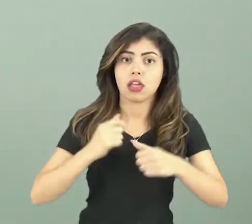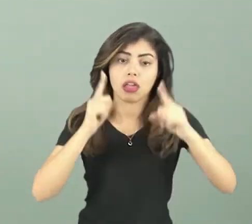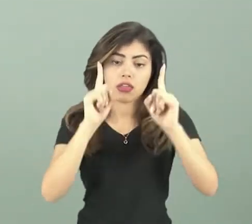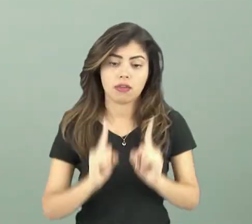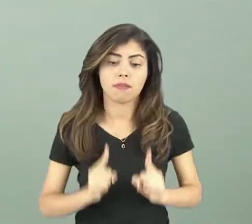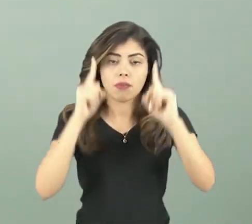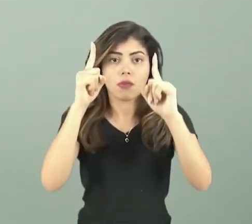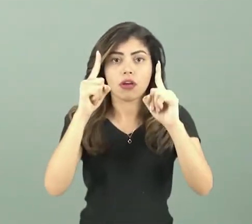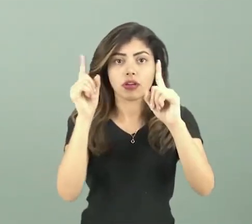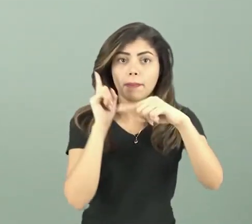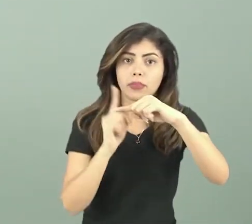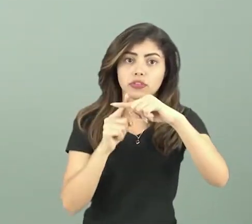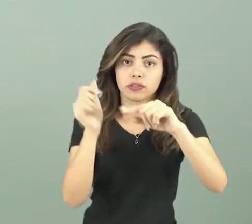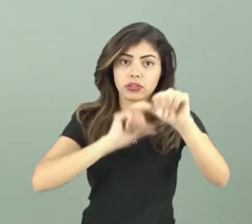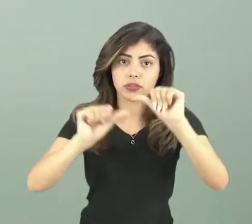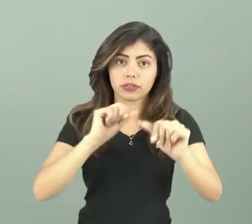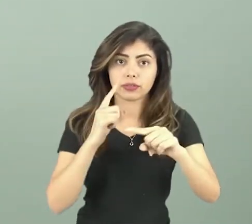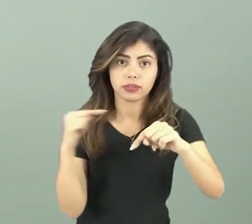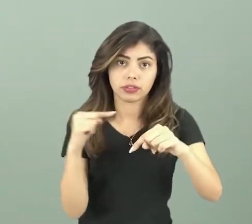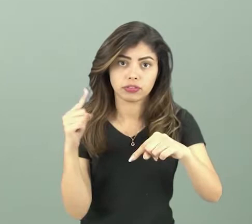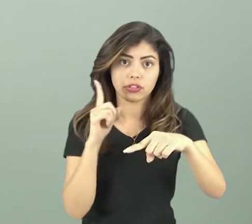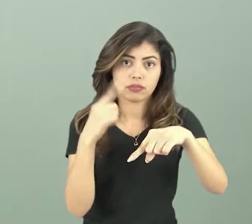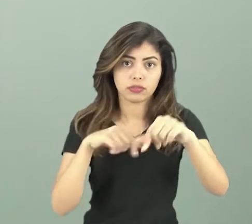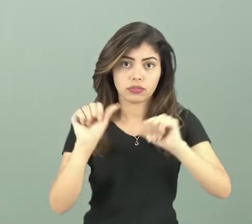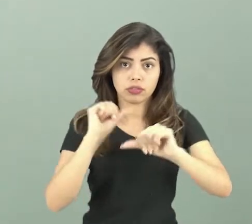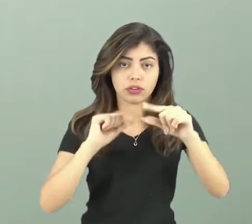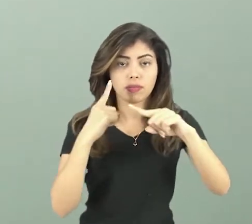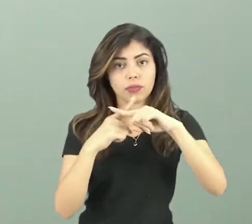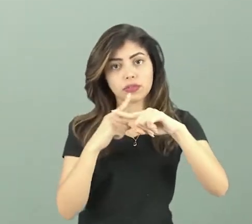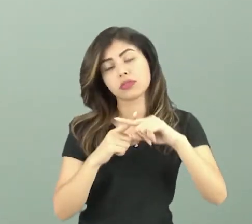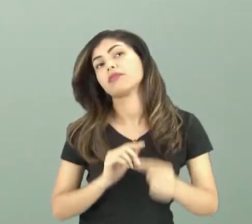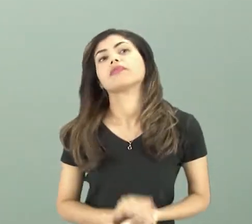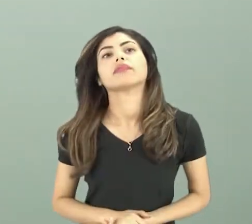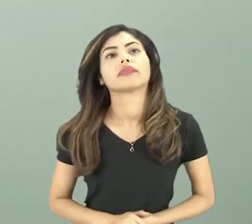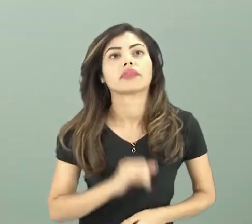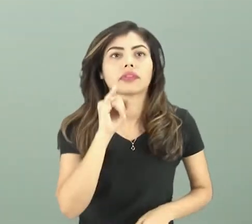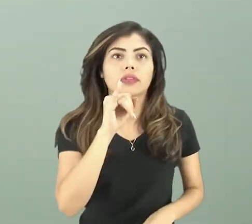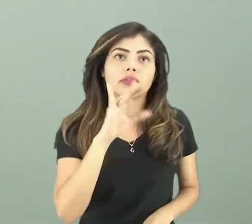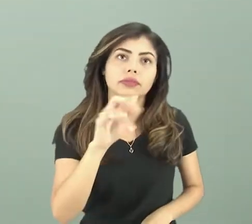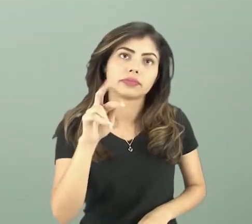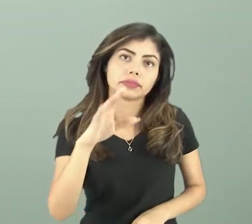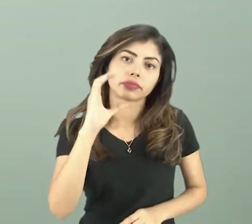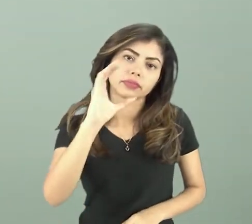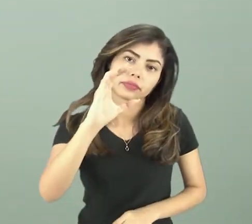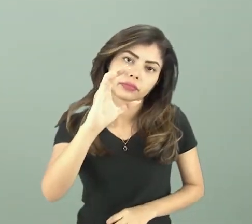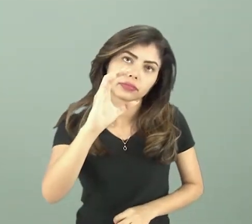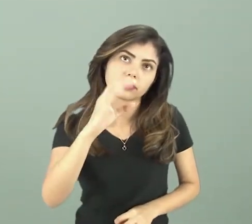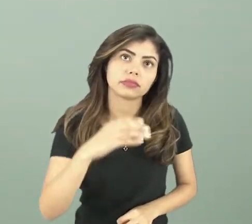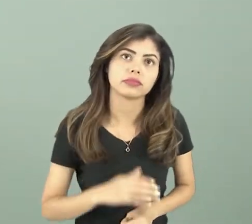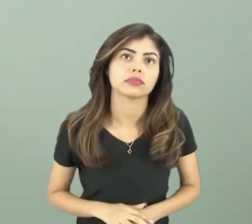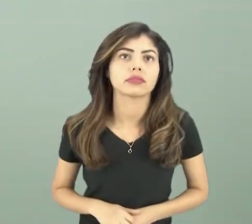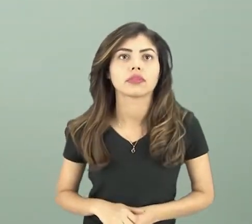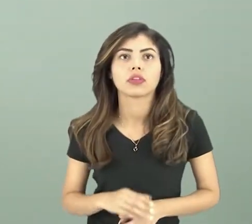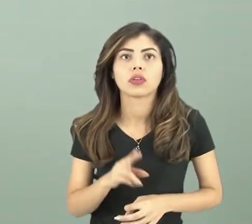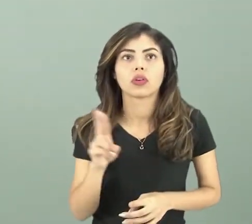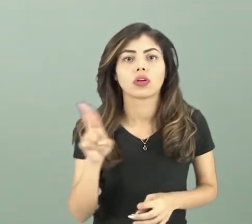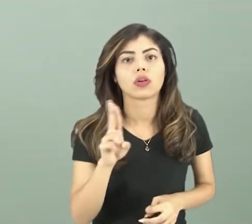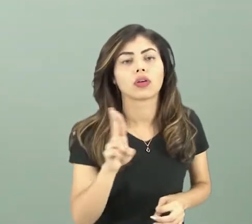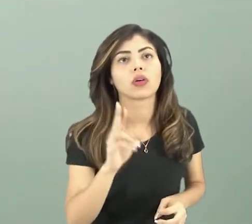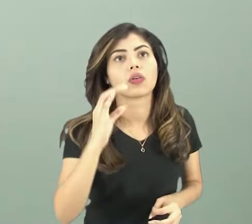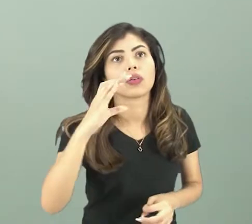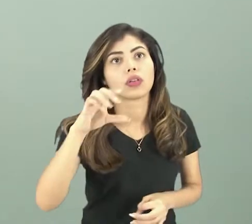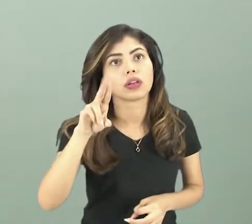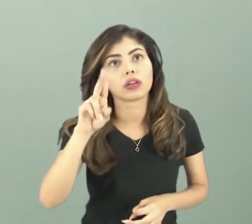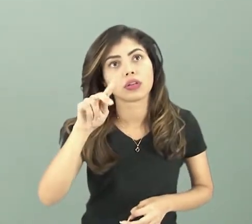positiva e o valor ali sempre será positivo, por causa do módulo. Então, o Q é a carga e é dado em C maiúsculo. A gente lê C maiúsculo